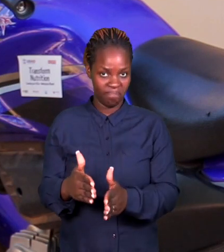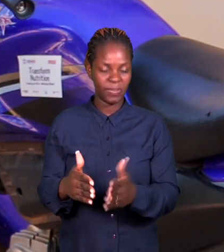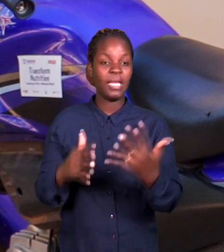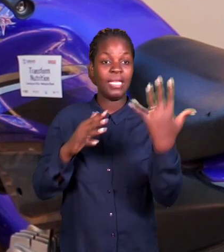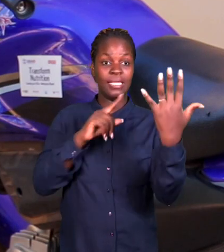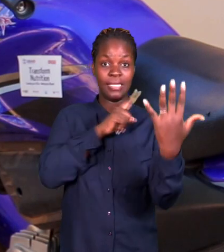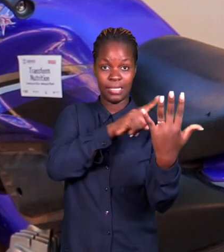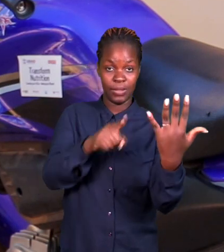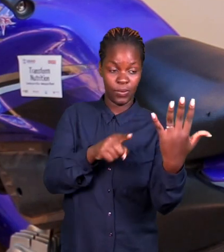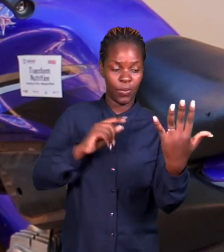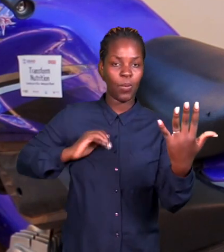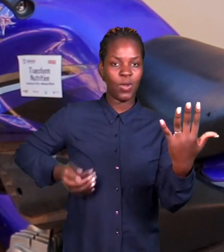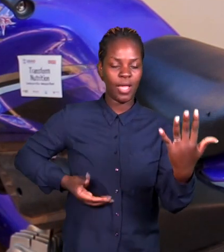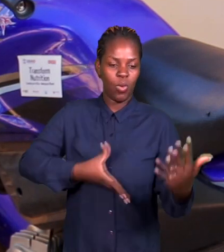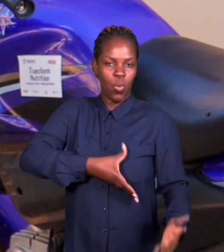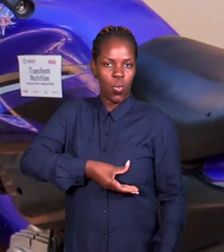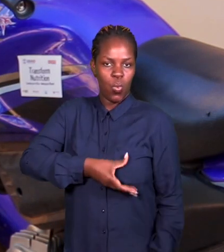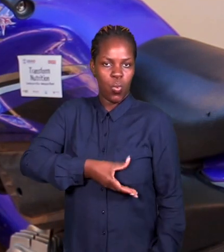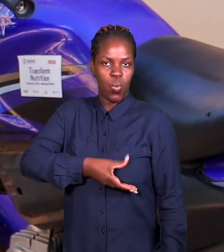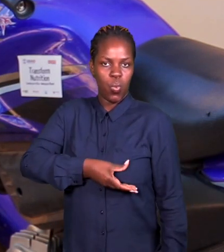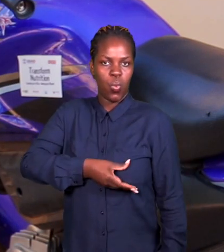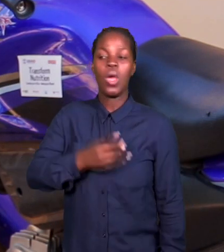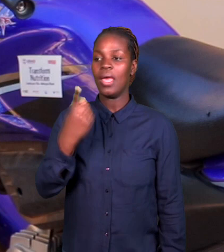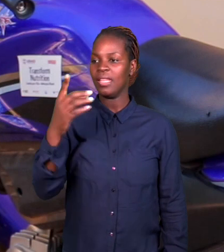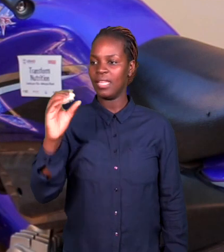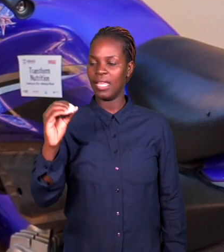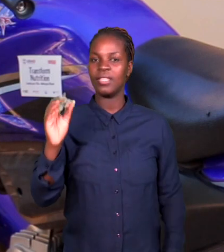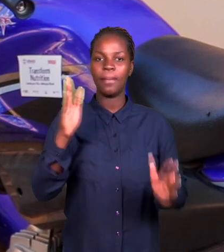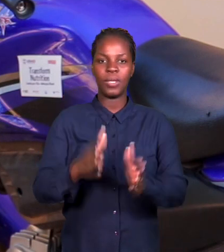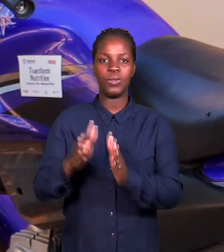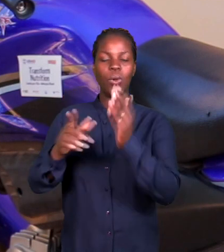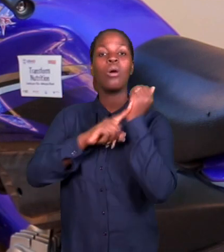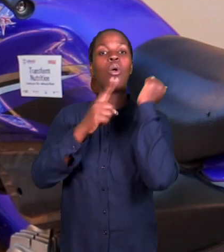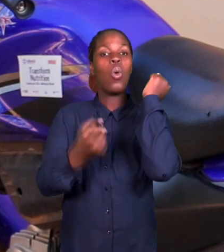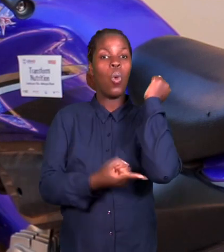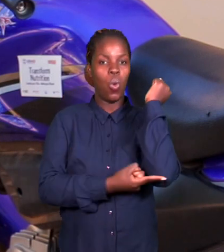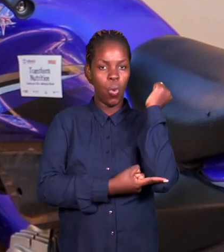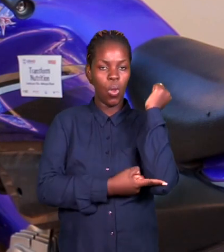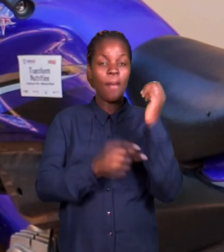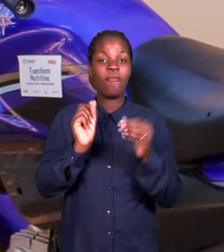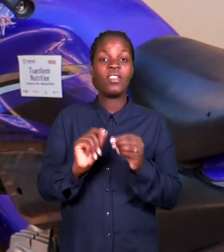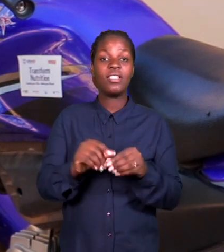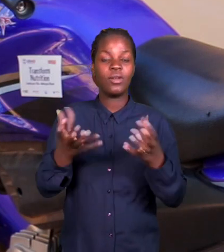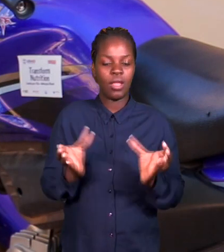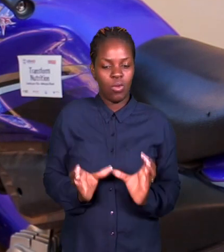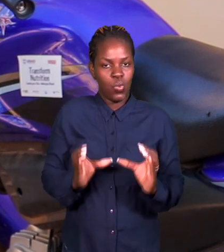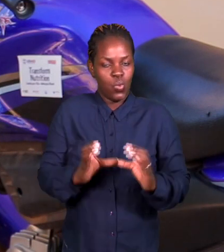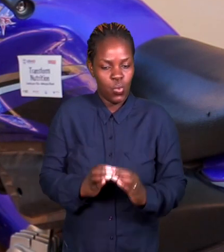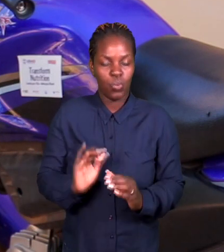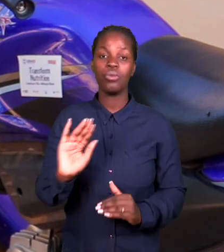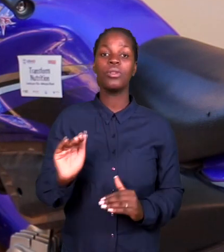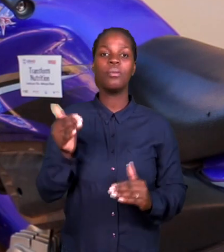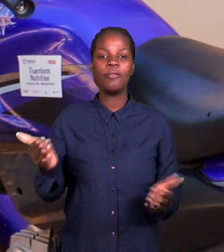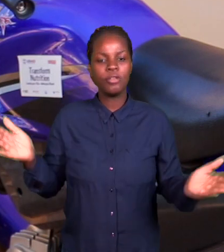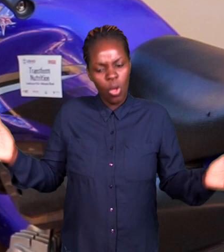5 lactantes, são as mulheres que estão a dar de mamar, e aquelas gestantes, e também líderes